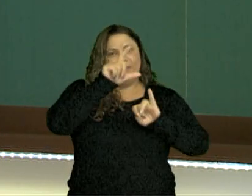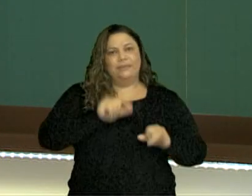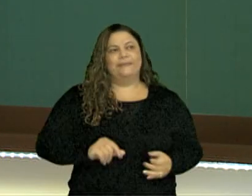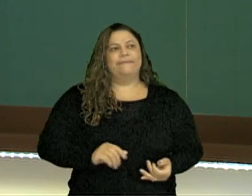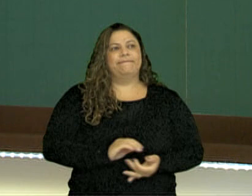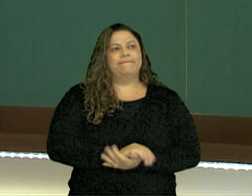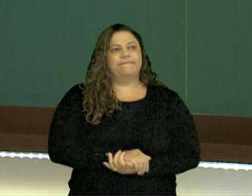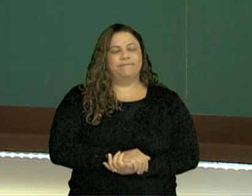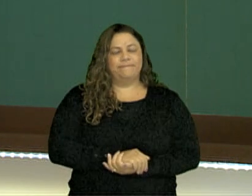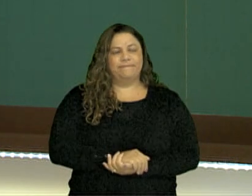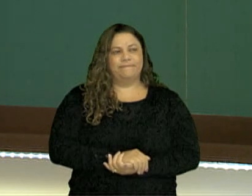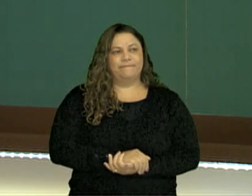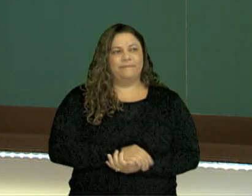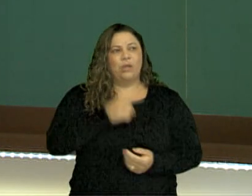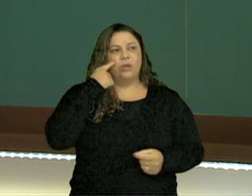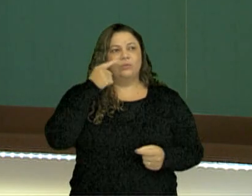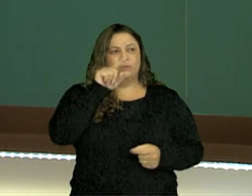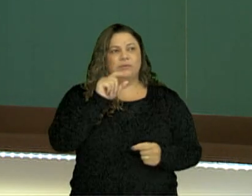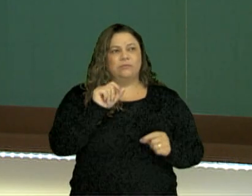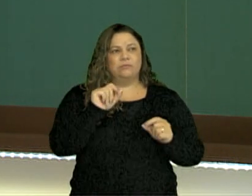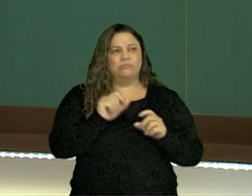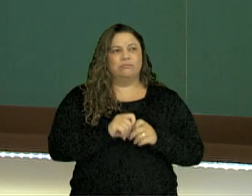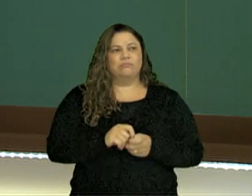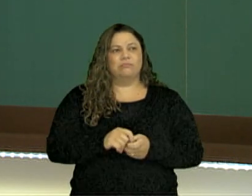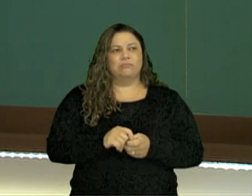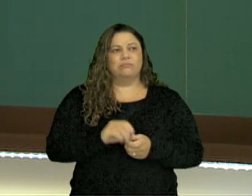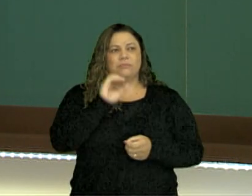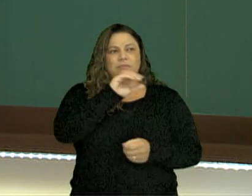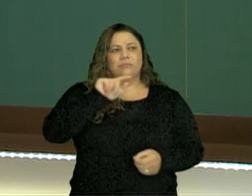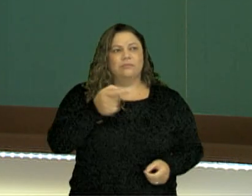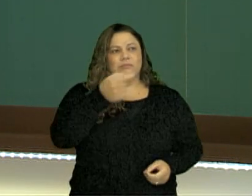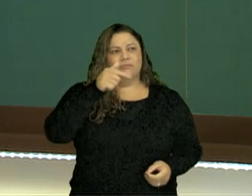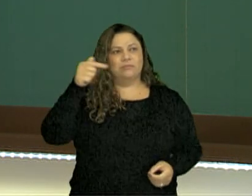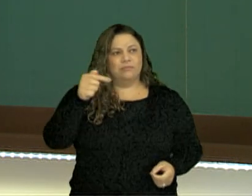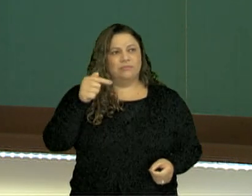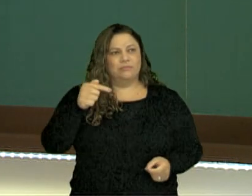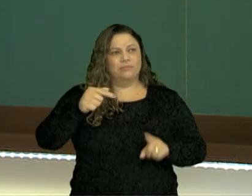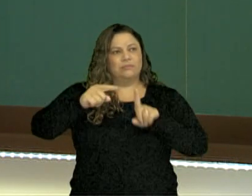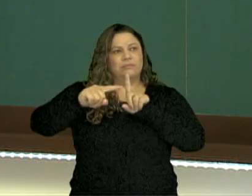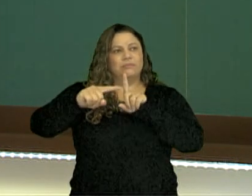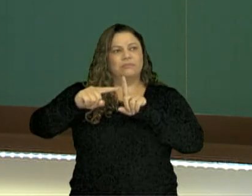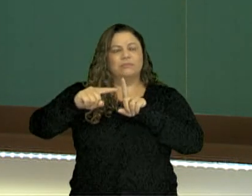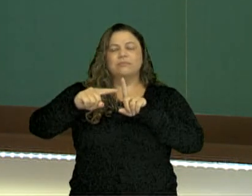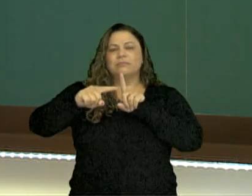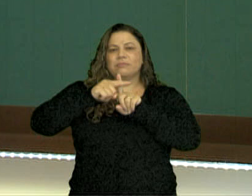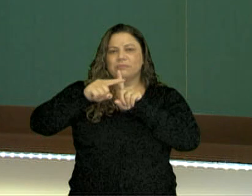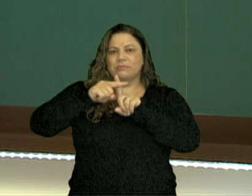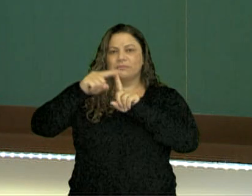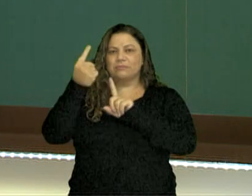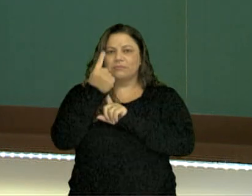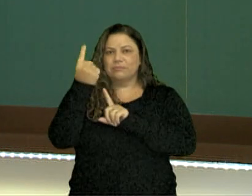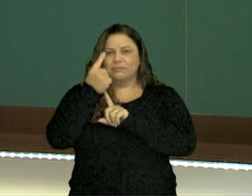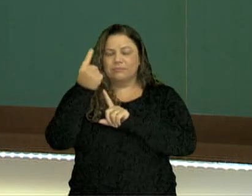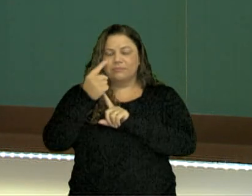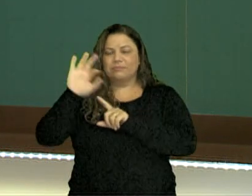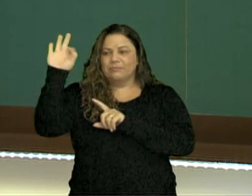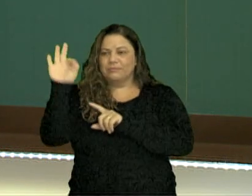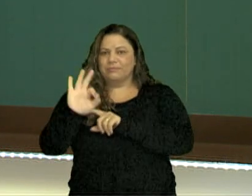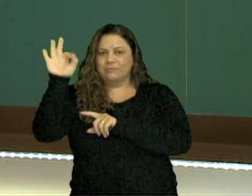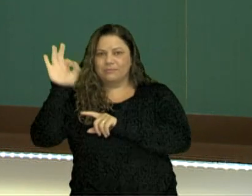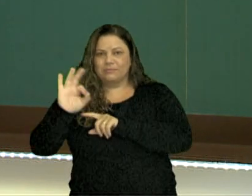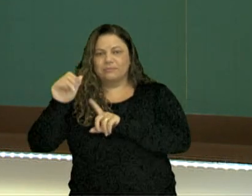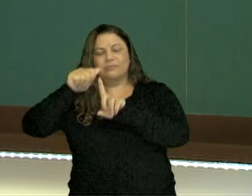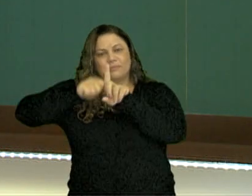É o maiúsculo, 0,7, que é igual a 1, mais a taxa, que vai ser mensal. Então, se ela vai